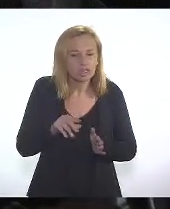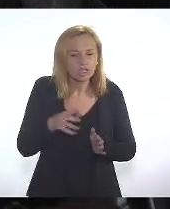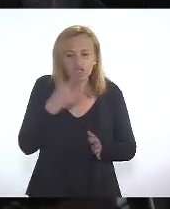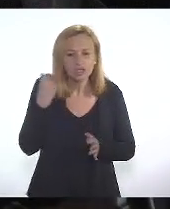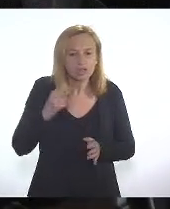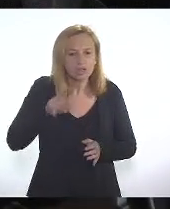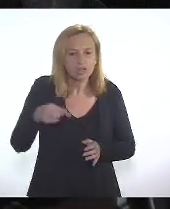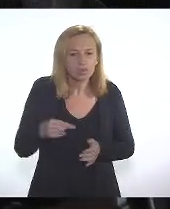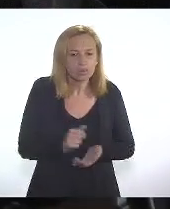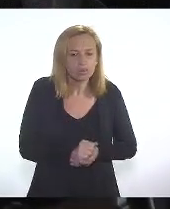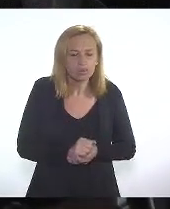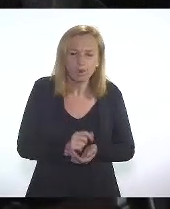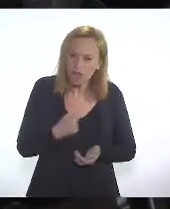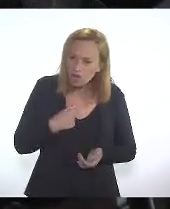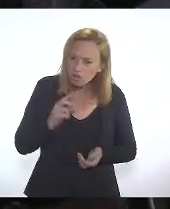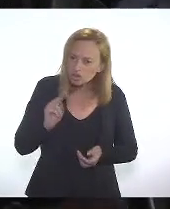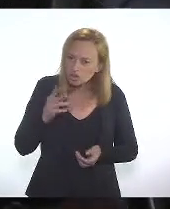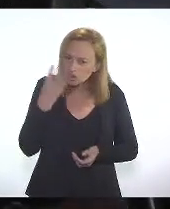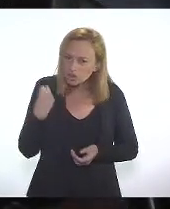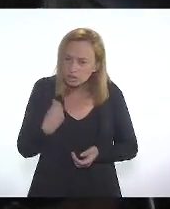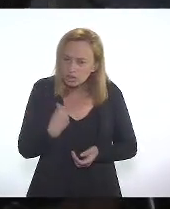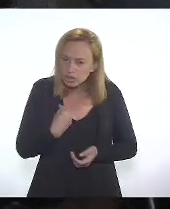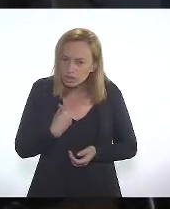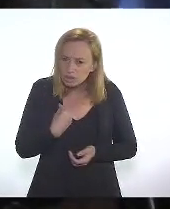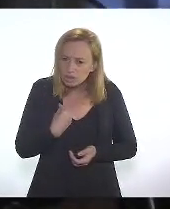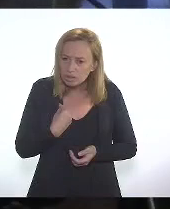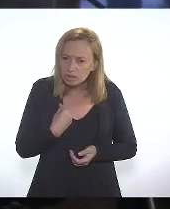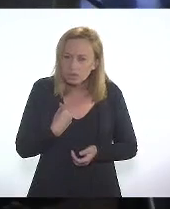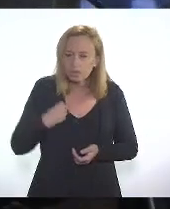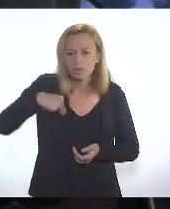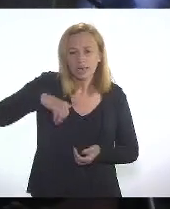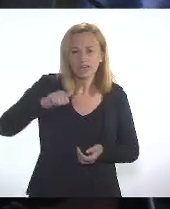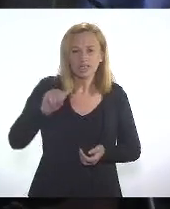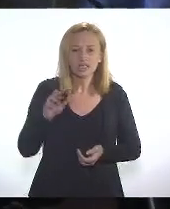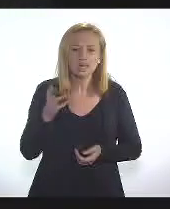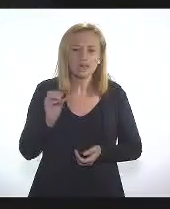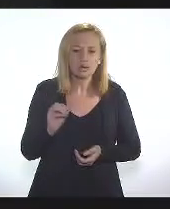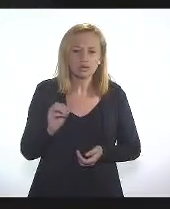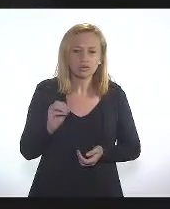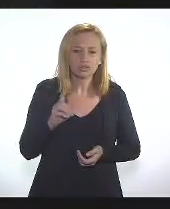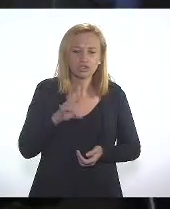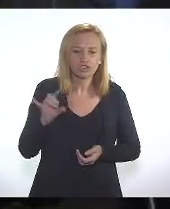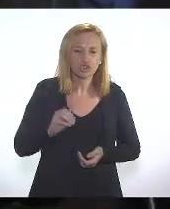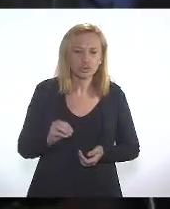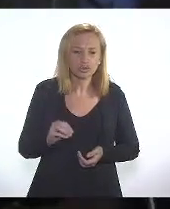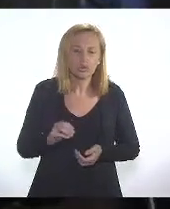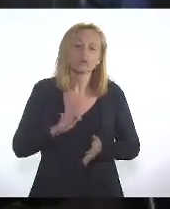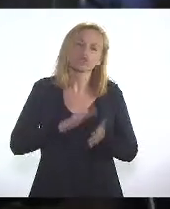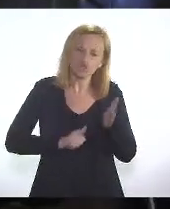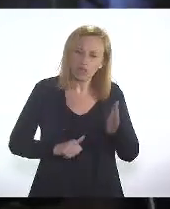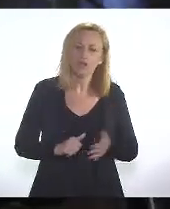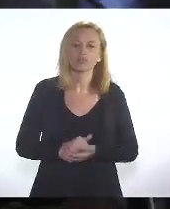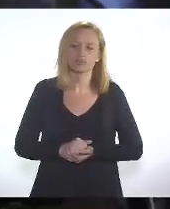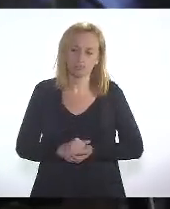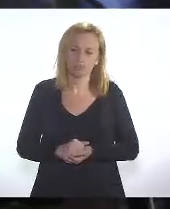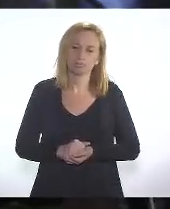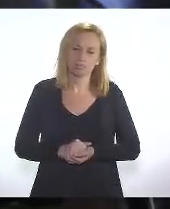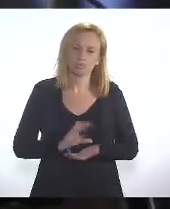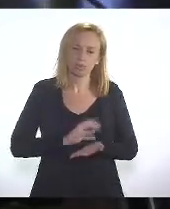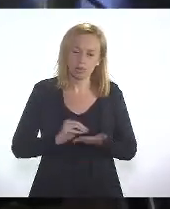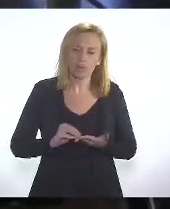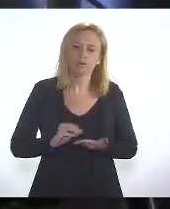Pulei? Do Marcelo Dino. Projeto do Marcelo Dino. Foi retirado de pauta. Foi